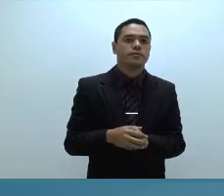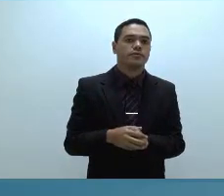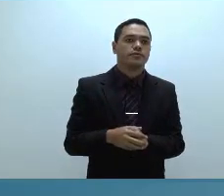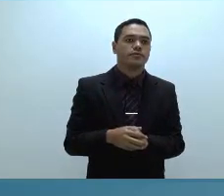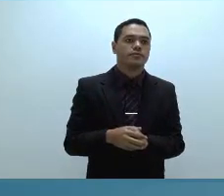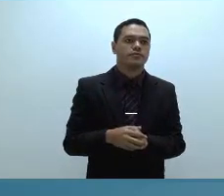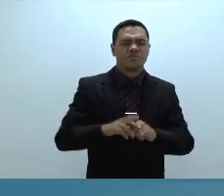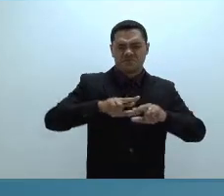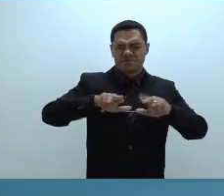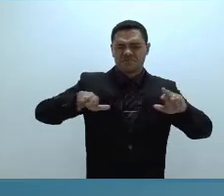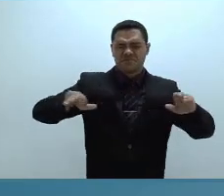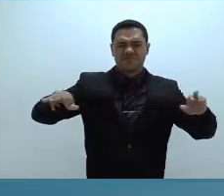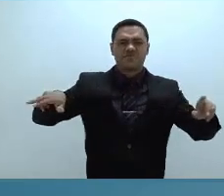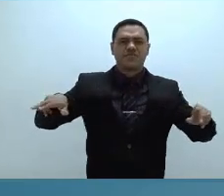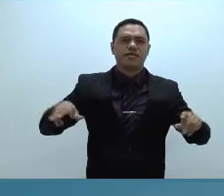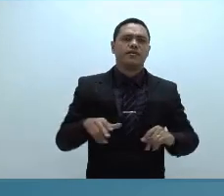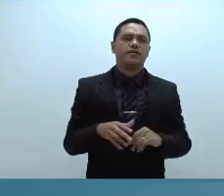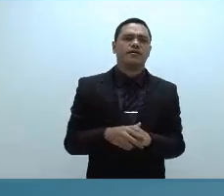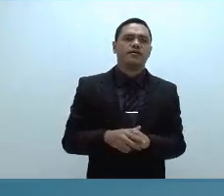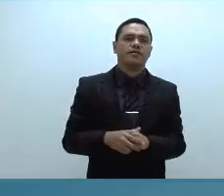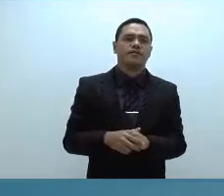centenas delas,